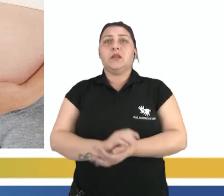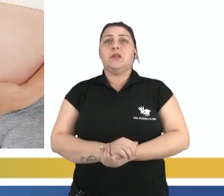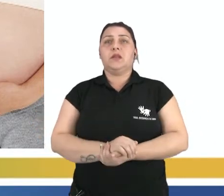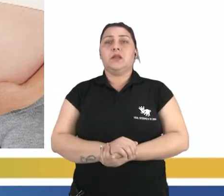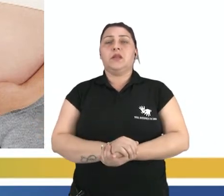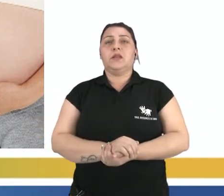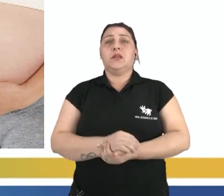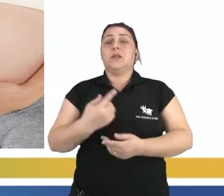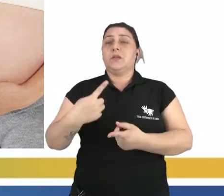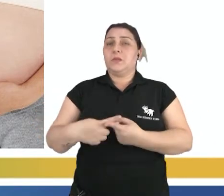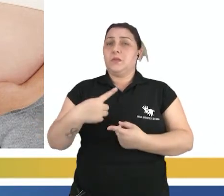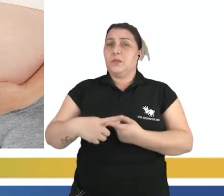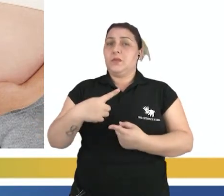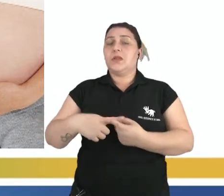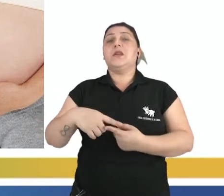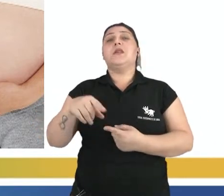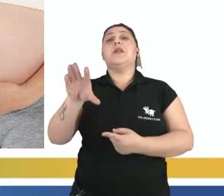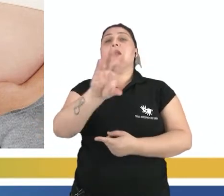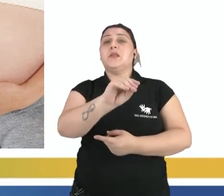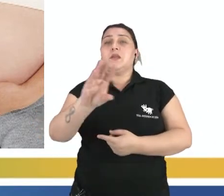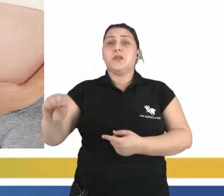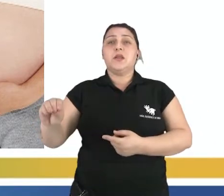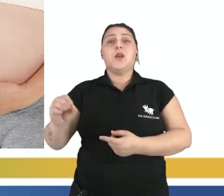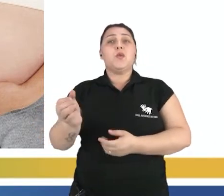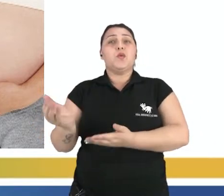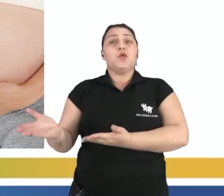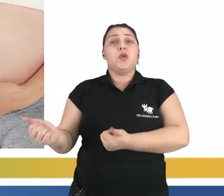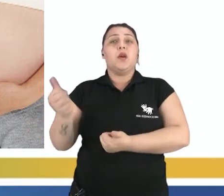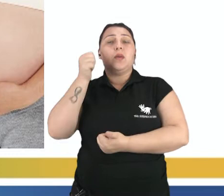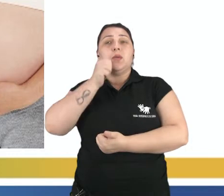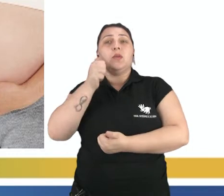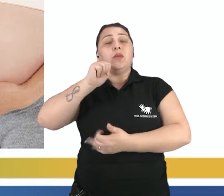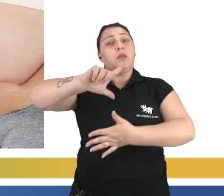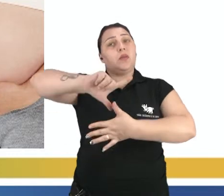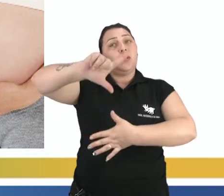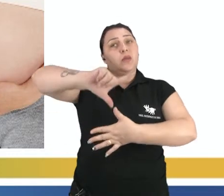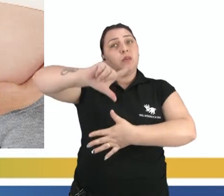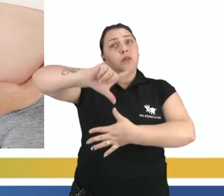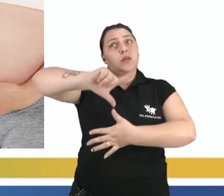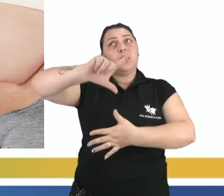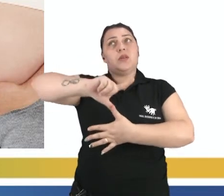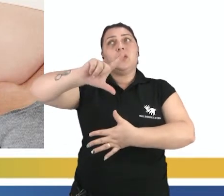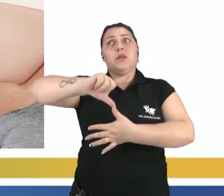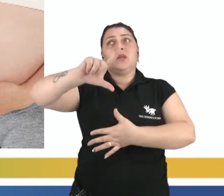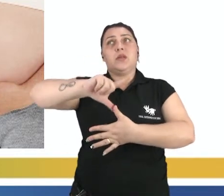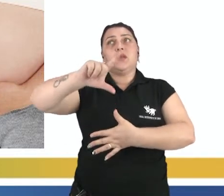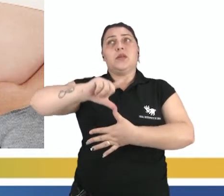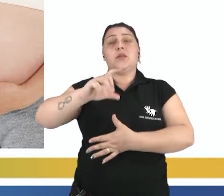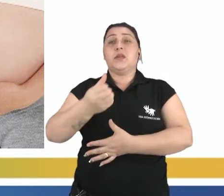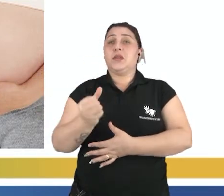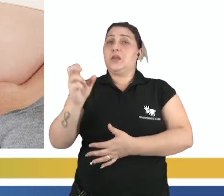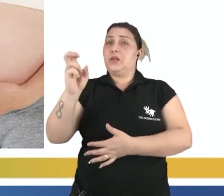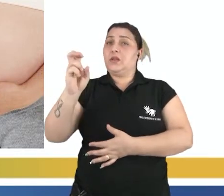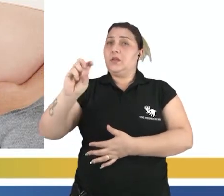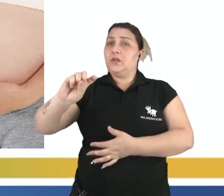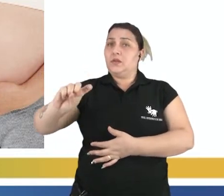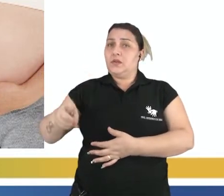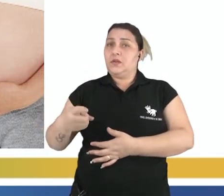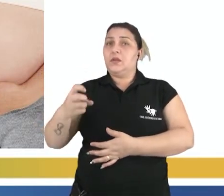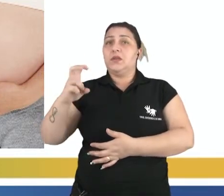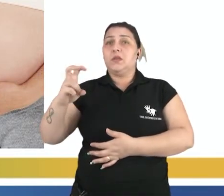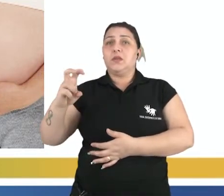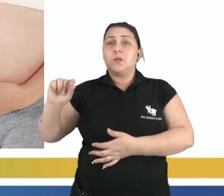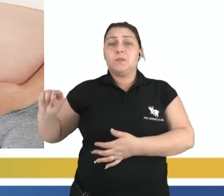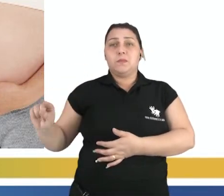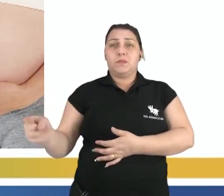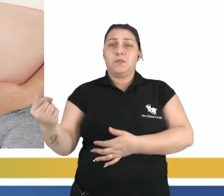cada 1.000 adolescentes ou jovens mulheres. Na América Latina, o índice é em torno de 65,5 mil